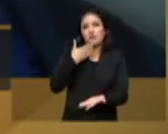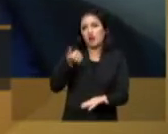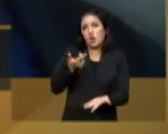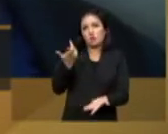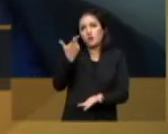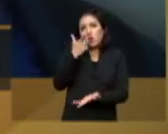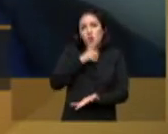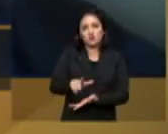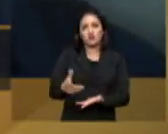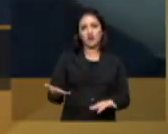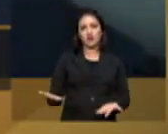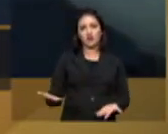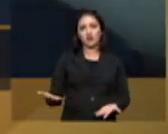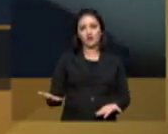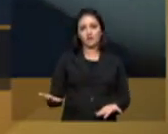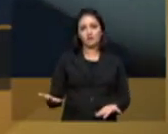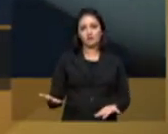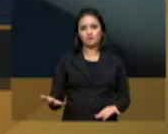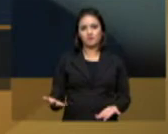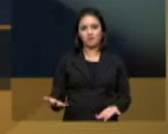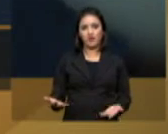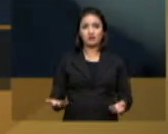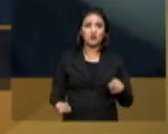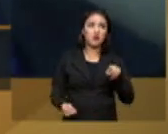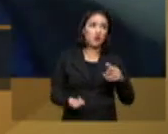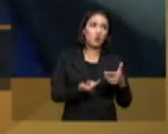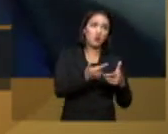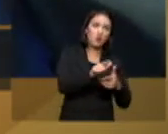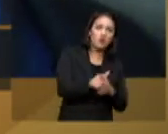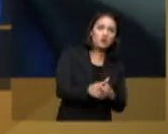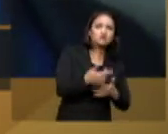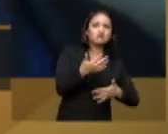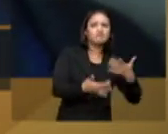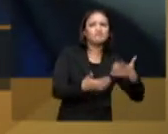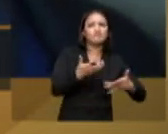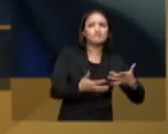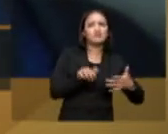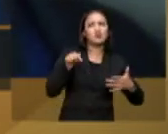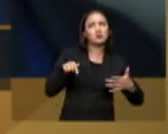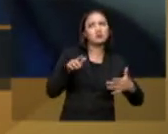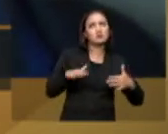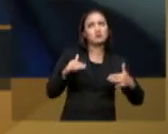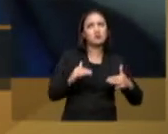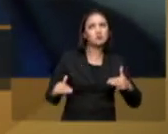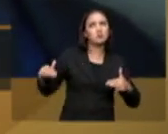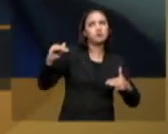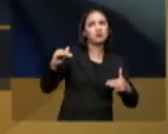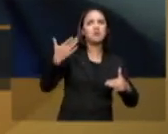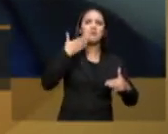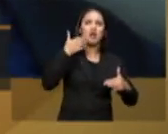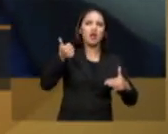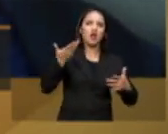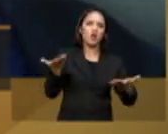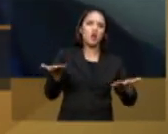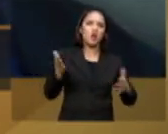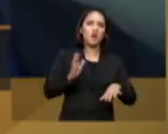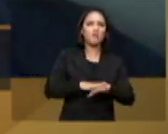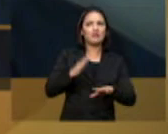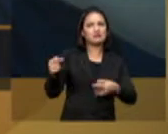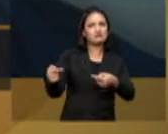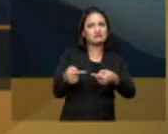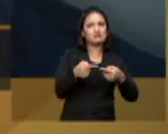fundamentação e, diante do outro argumento, ela é uma fundamentação